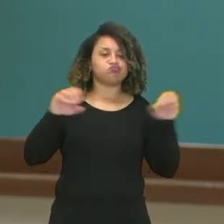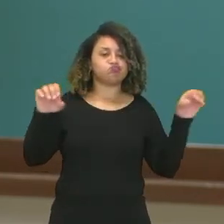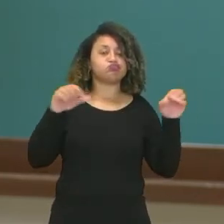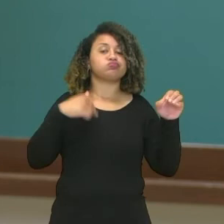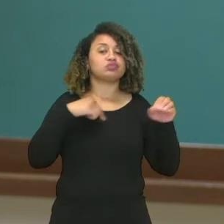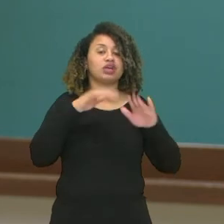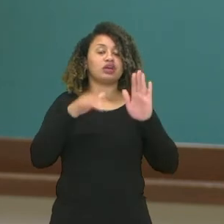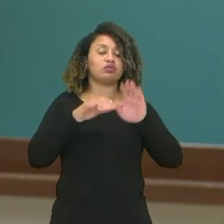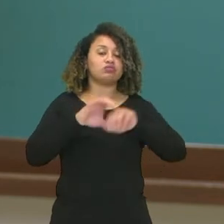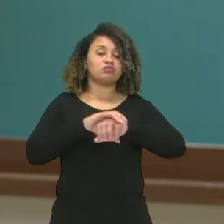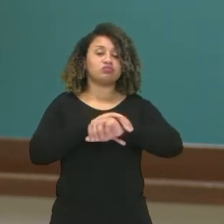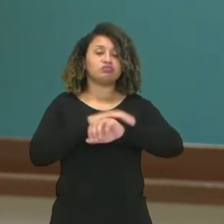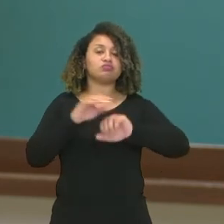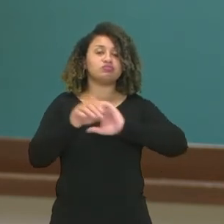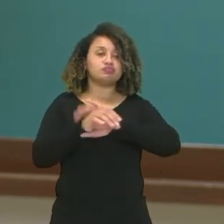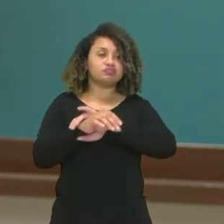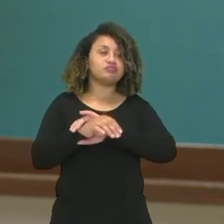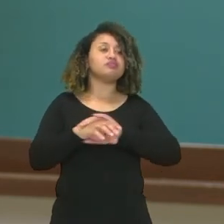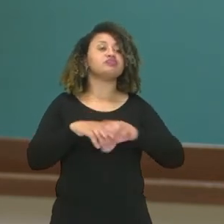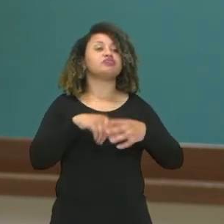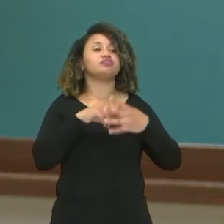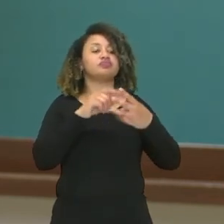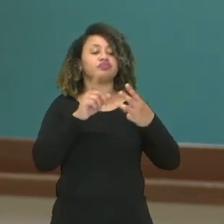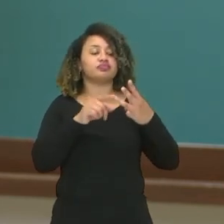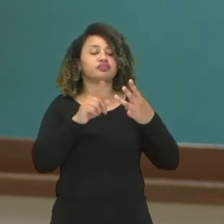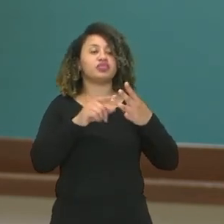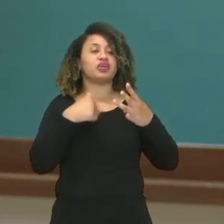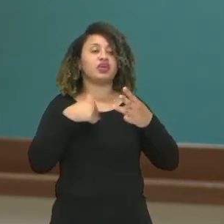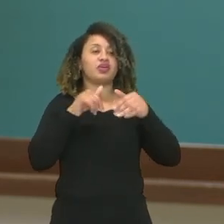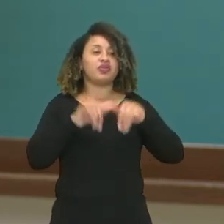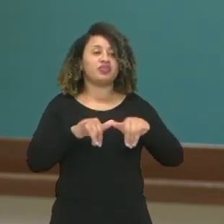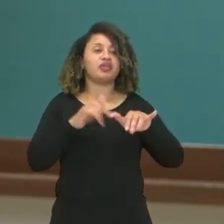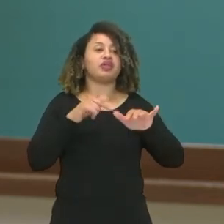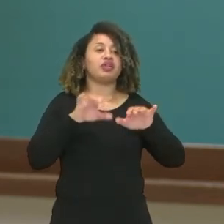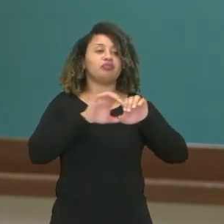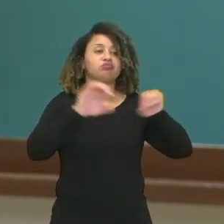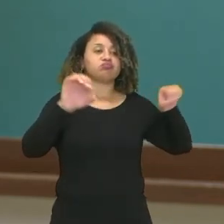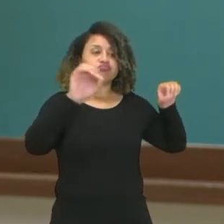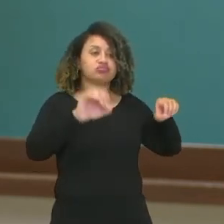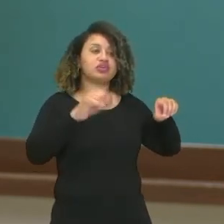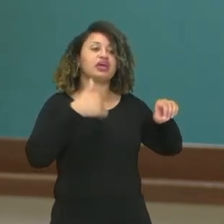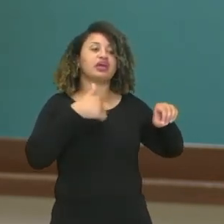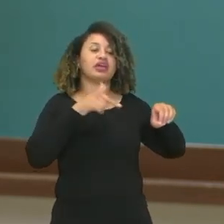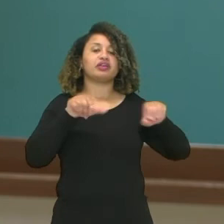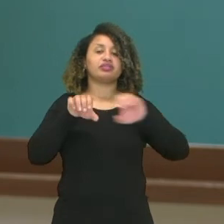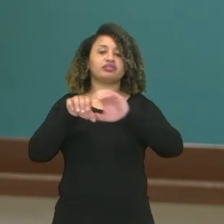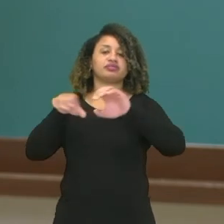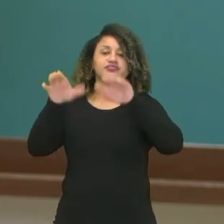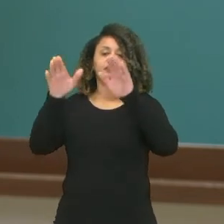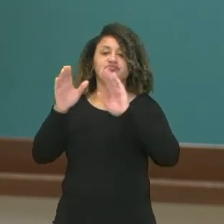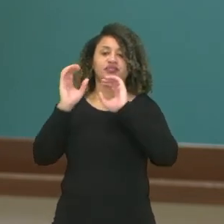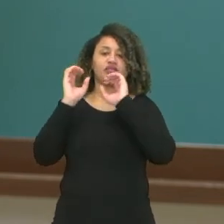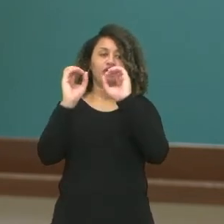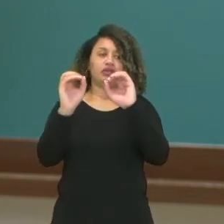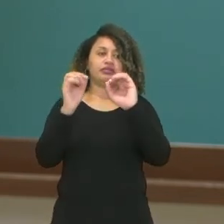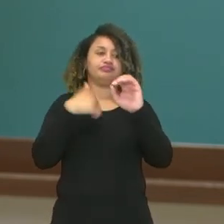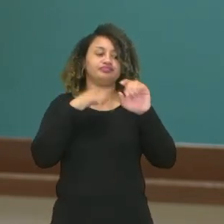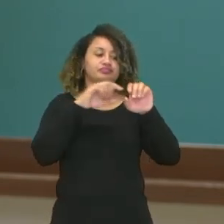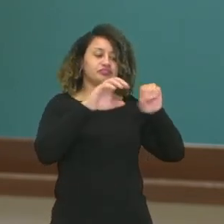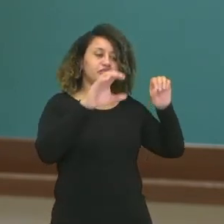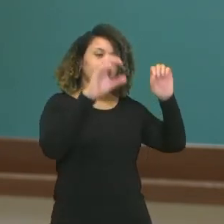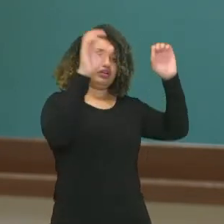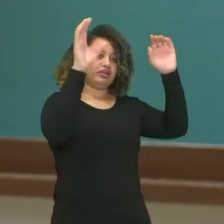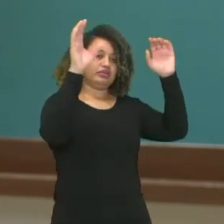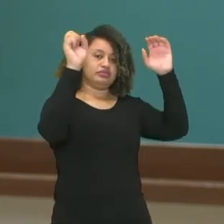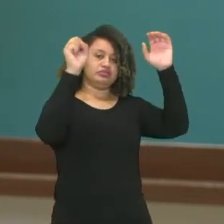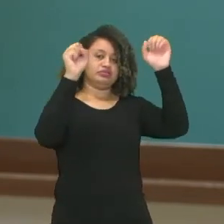tudo isso dentro dos pesos livres. As barras fixas e também as barras paralelas, né? A fixa é aquela que é lá em cima, você segura,